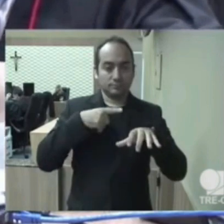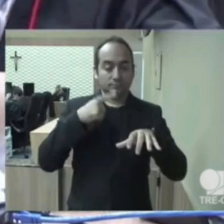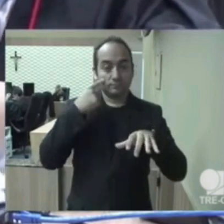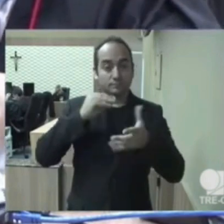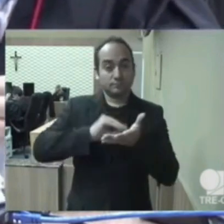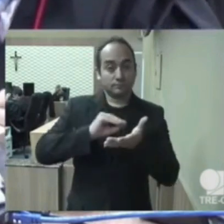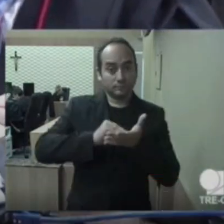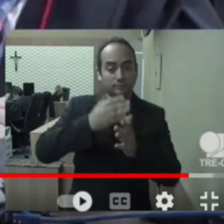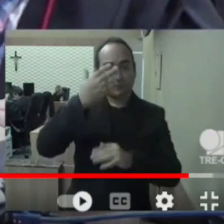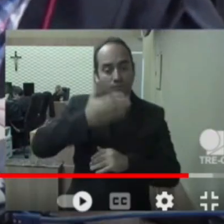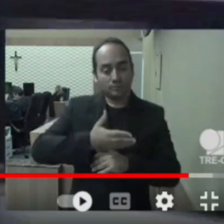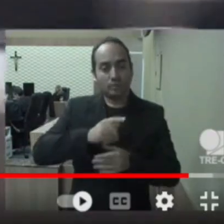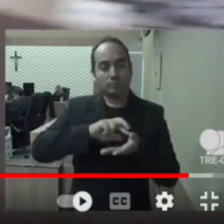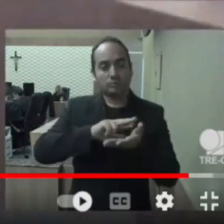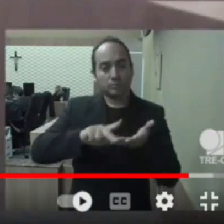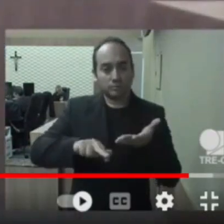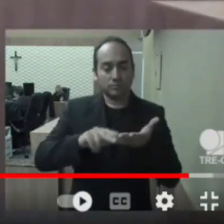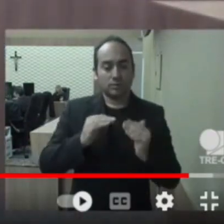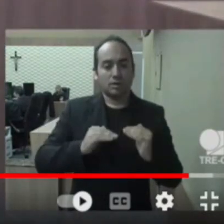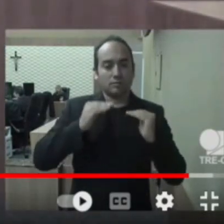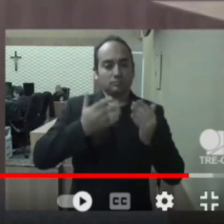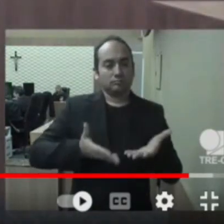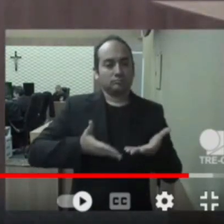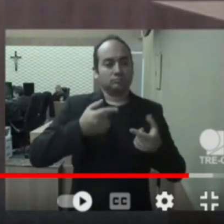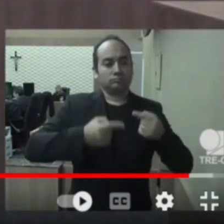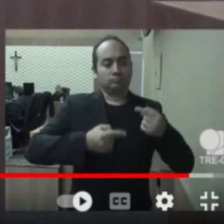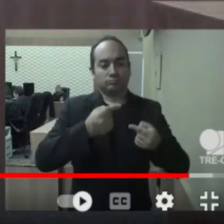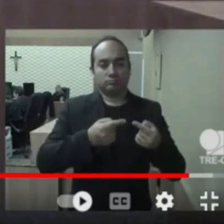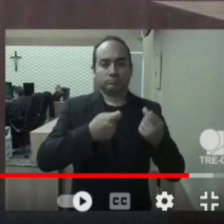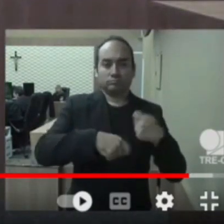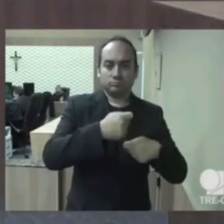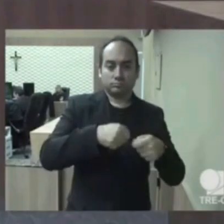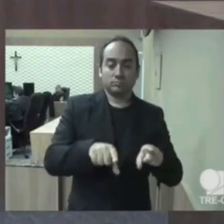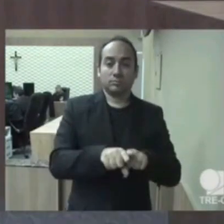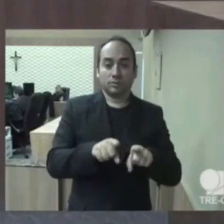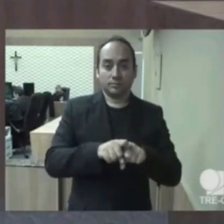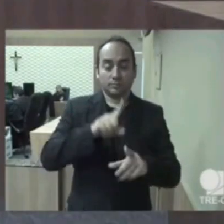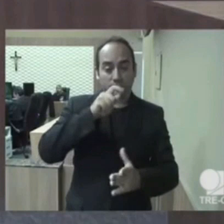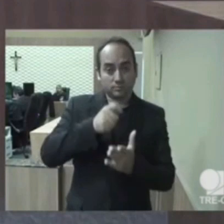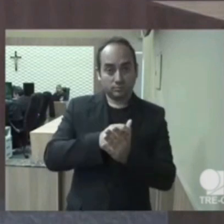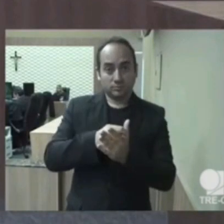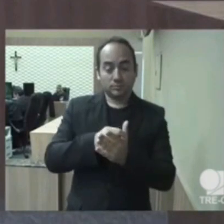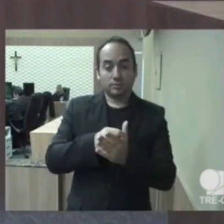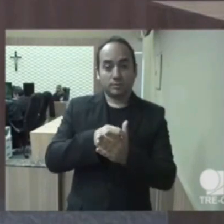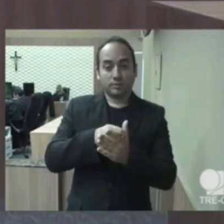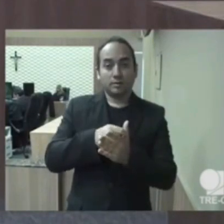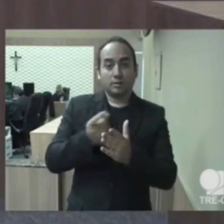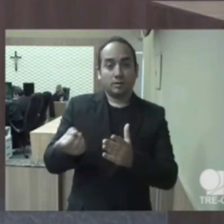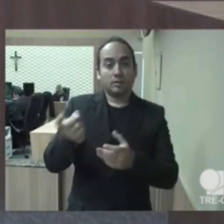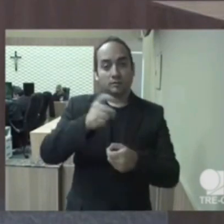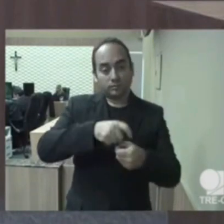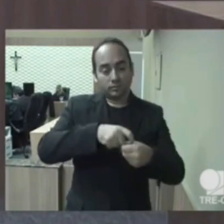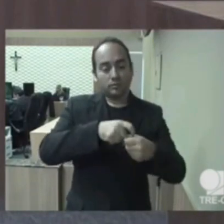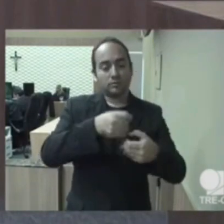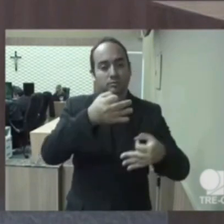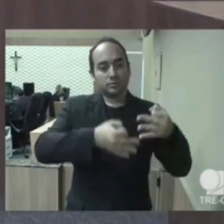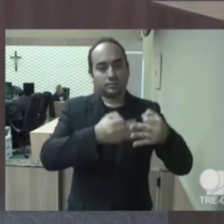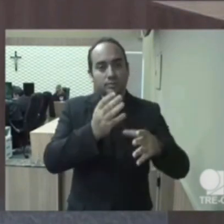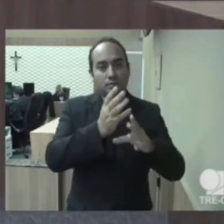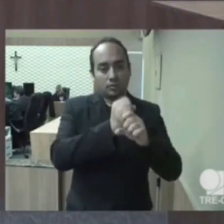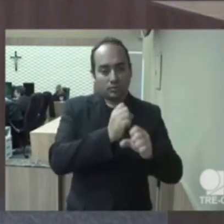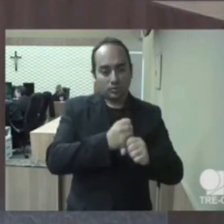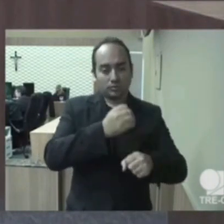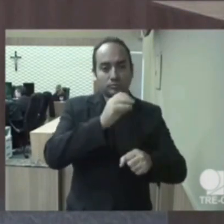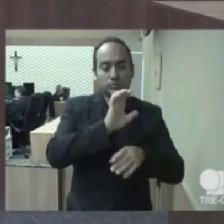da ausência de comprovação do abuso de poder político e econômico, determina ainda a remessa dos autos ao Tribunal de Contas do Estado